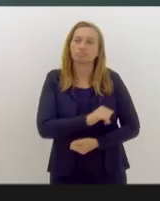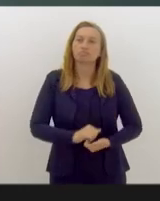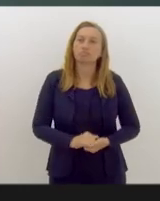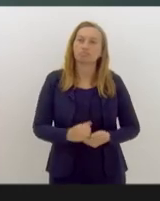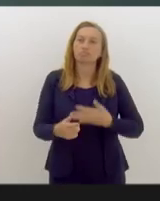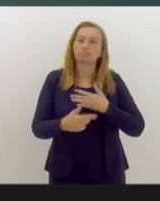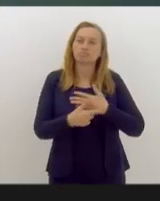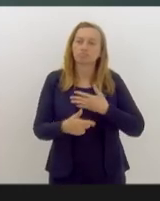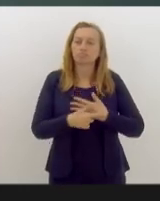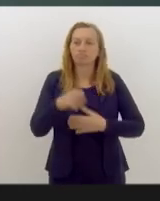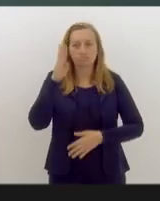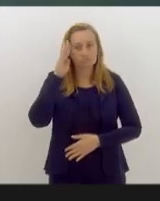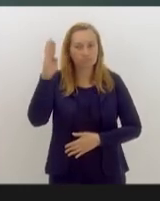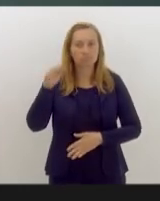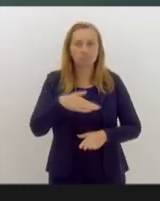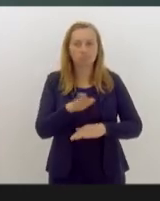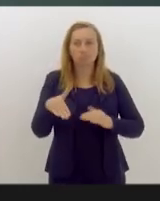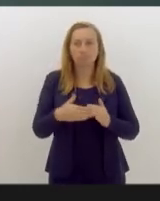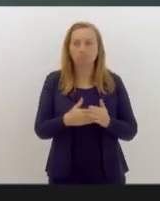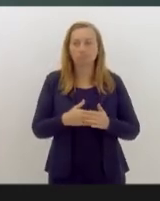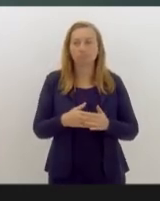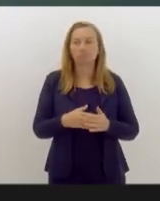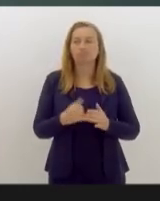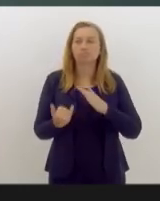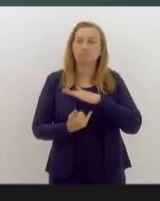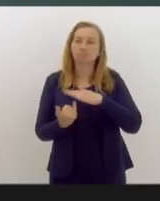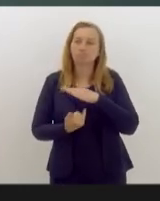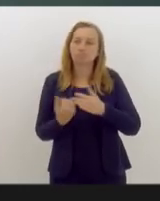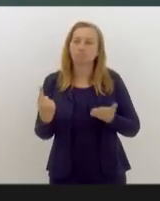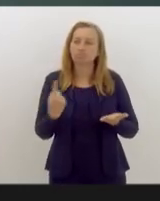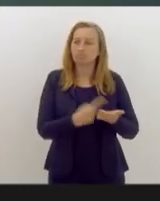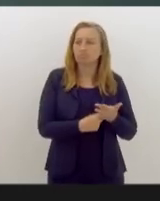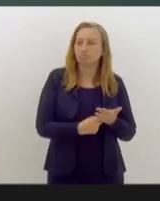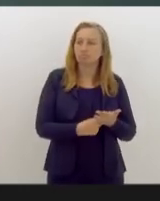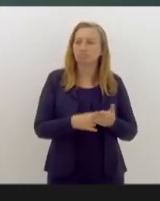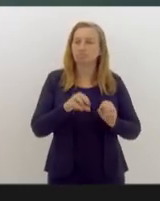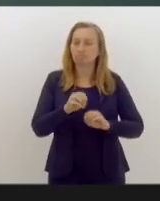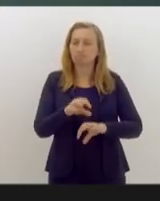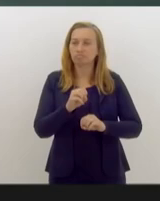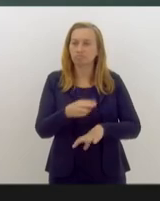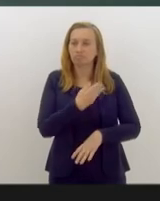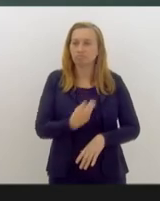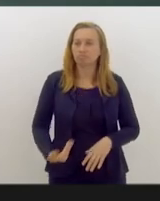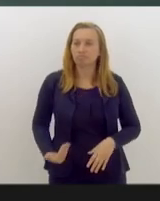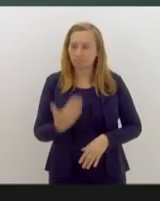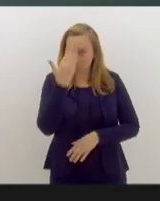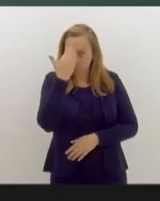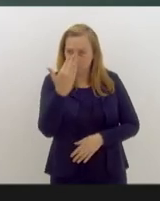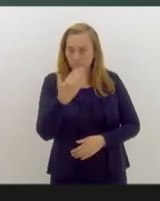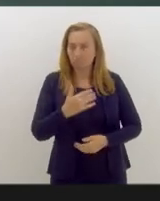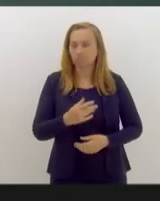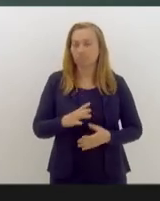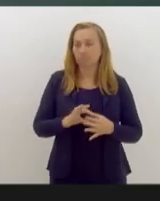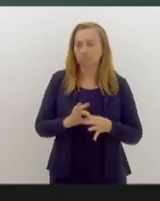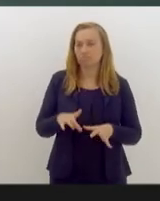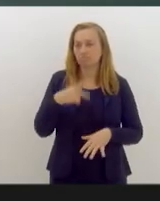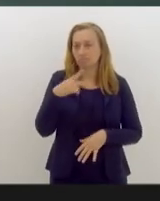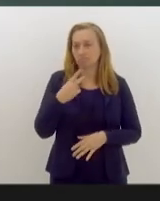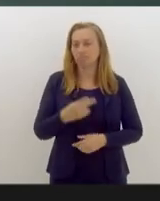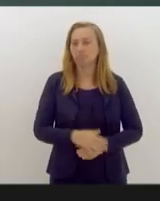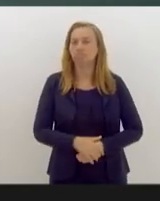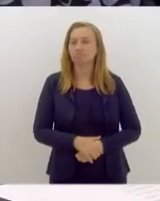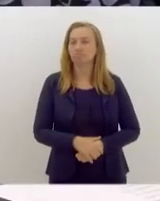papel fundamental de todas as instituições que têm compromisso com a educação pública. Obrigada pela participação, obrigada pelo